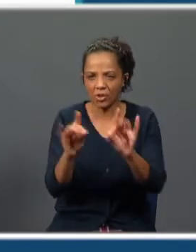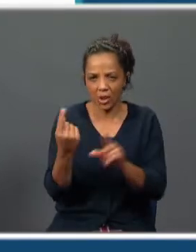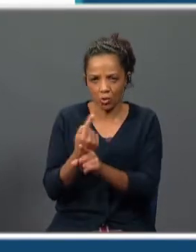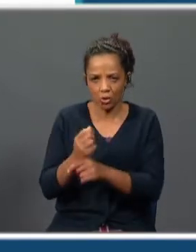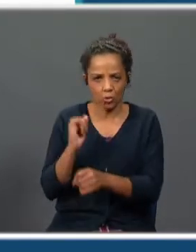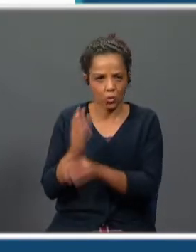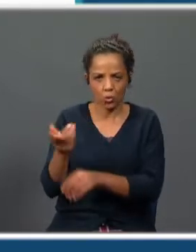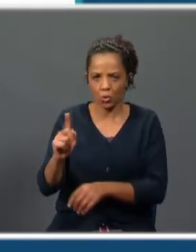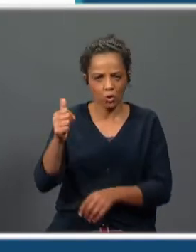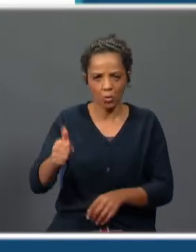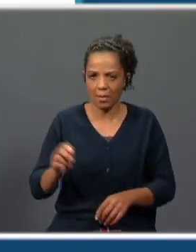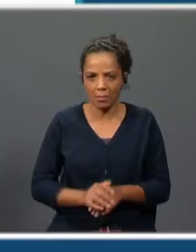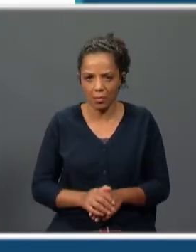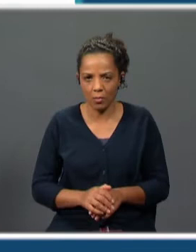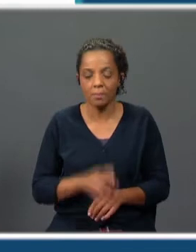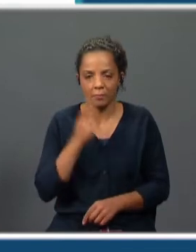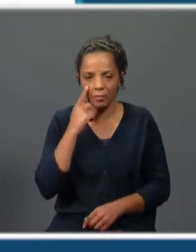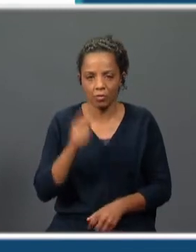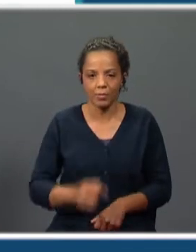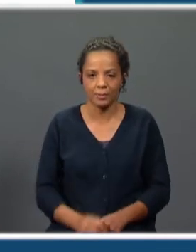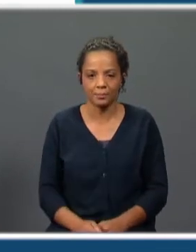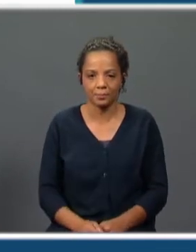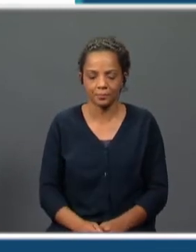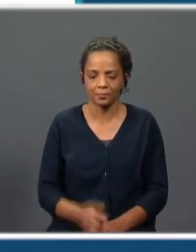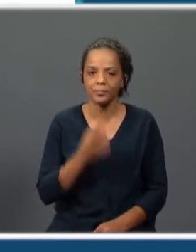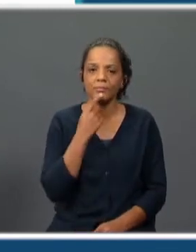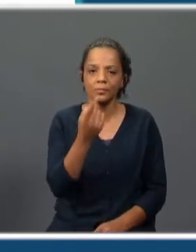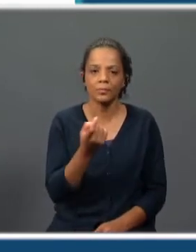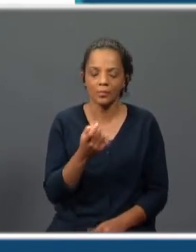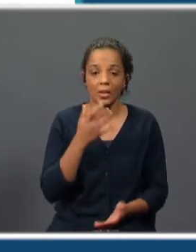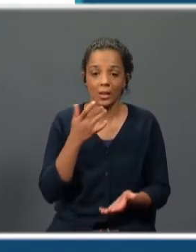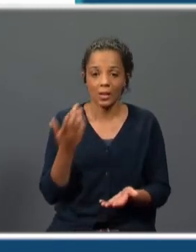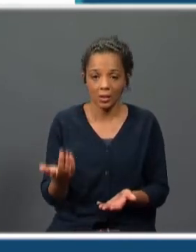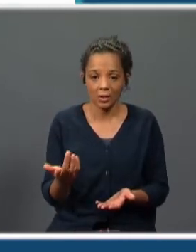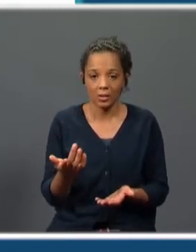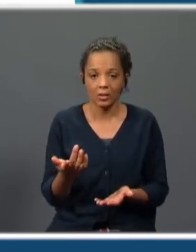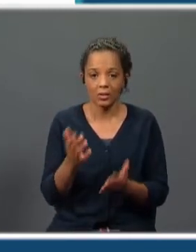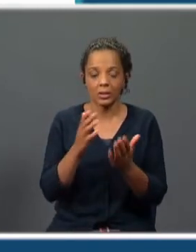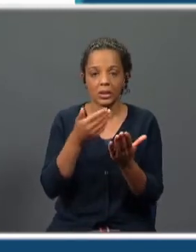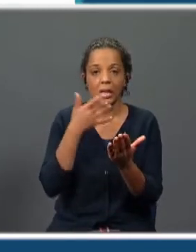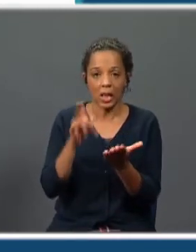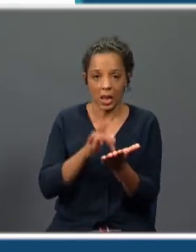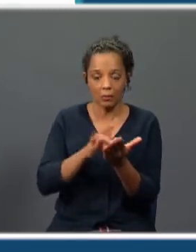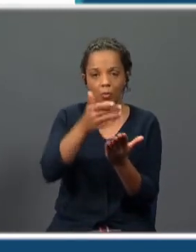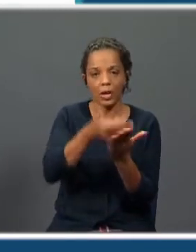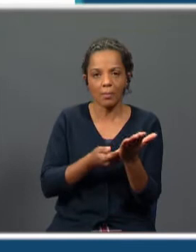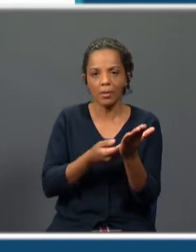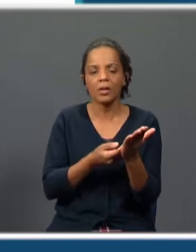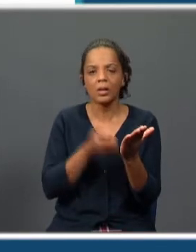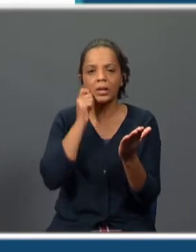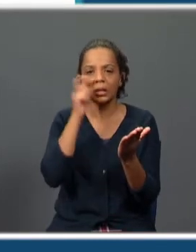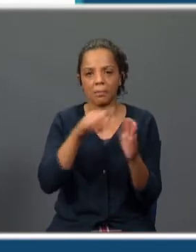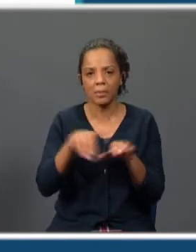outros. Ora, então vamos ver. Quantas personagens é que nós vimos na capa do nosso livro? Quantas? Ora,